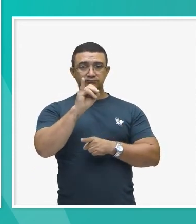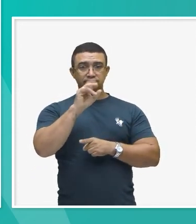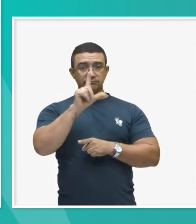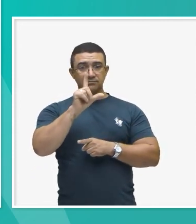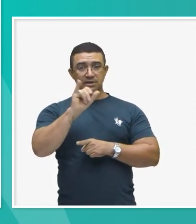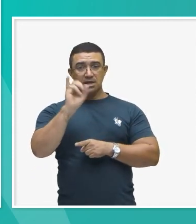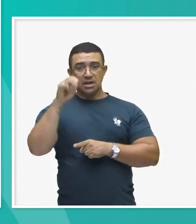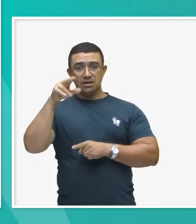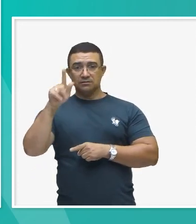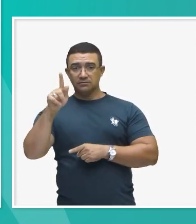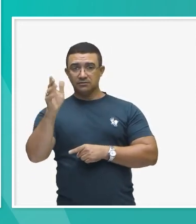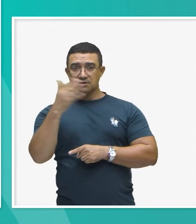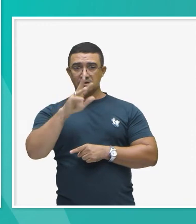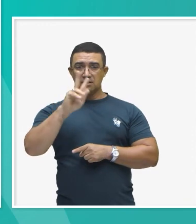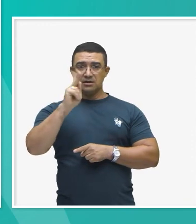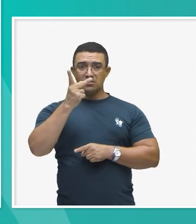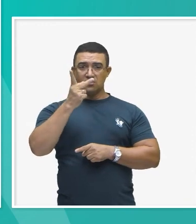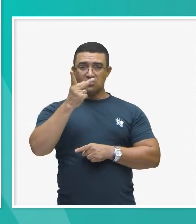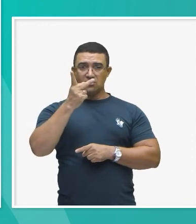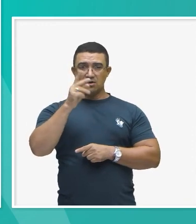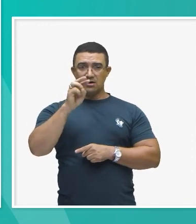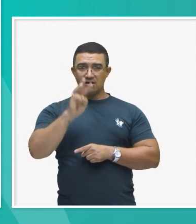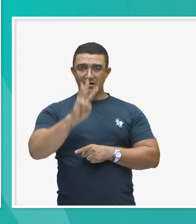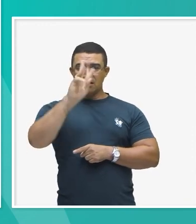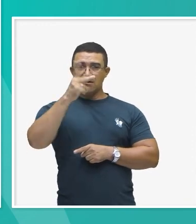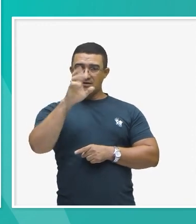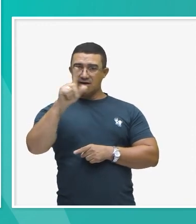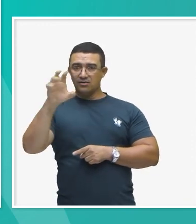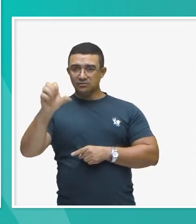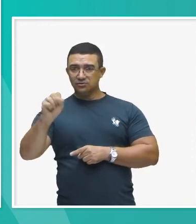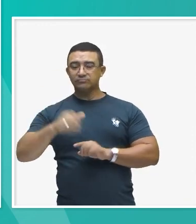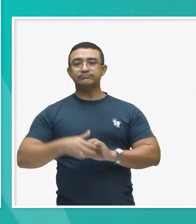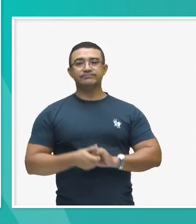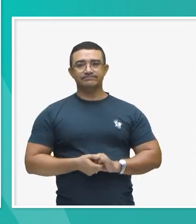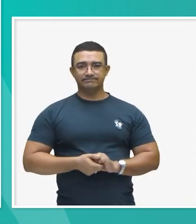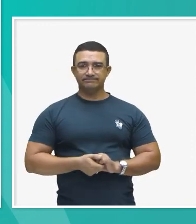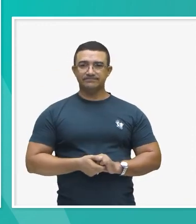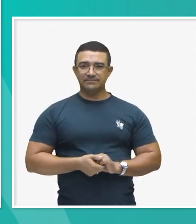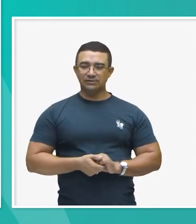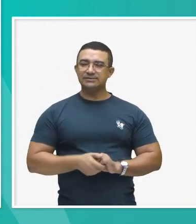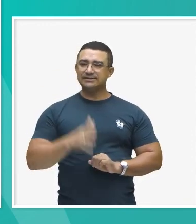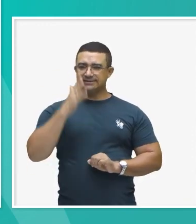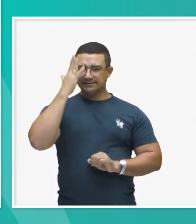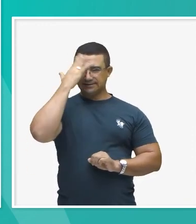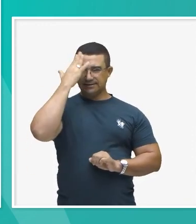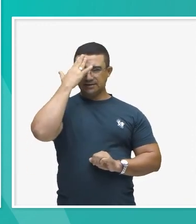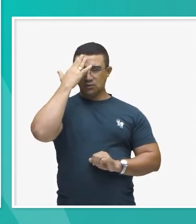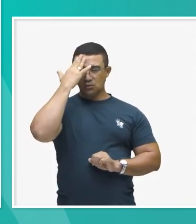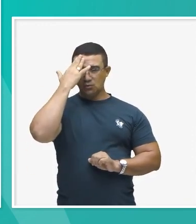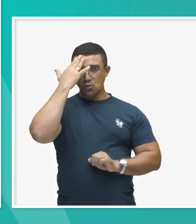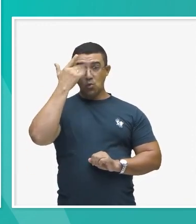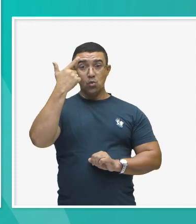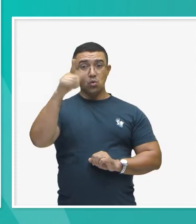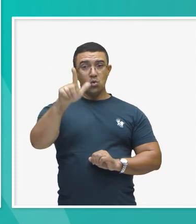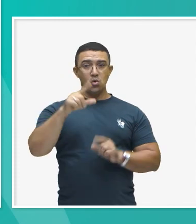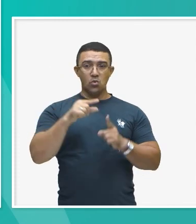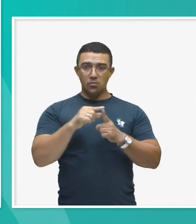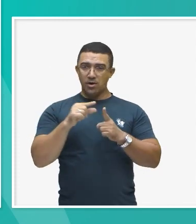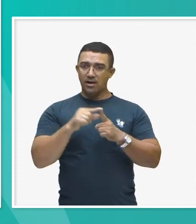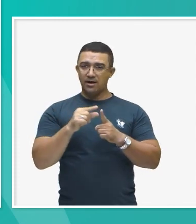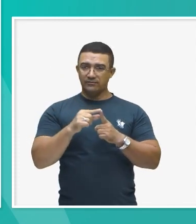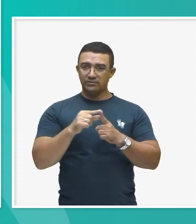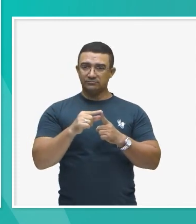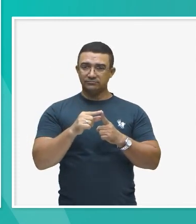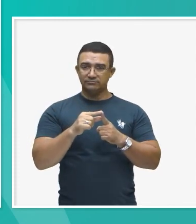em negrito, e você já conhece a palavra whale, então assim, já entendeu também uma outra expressão que não